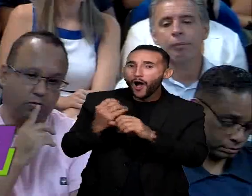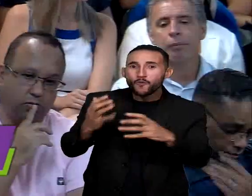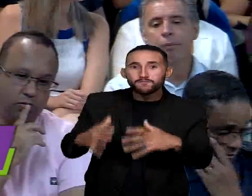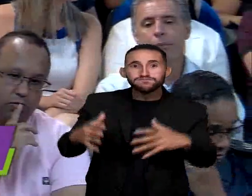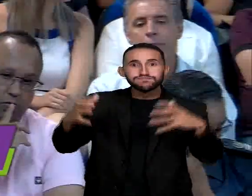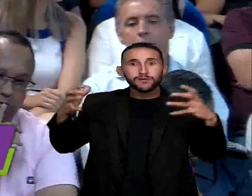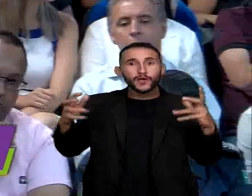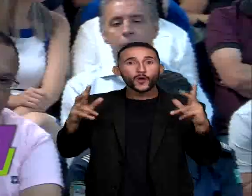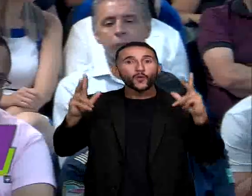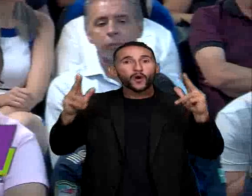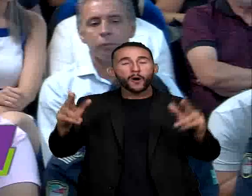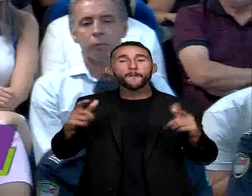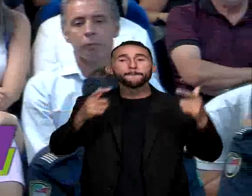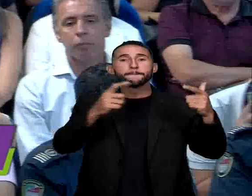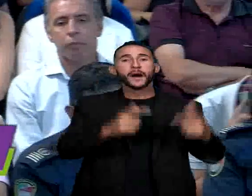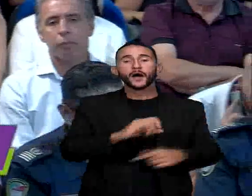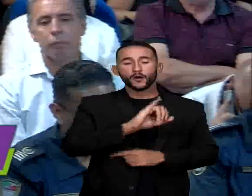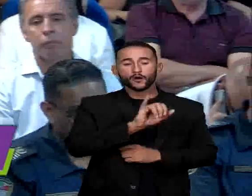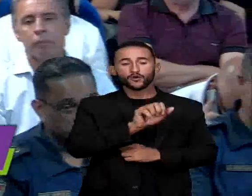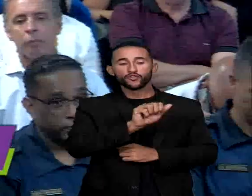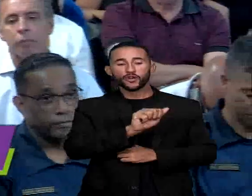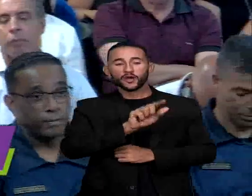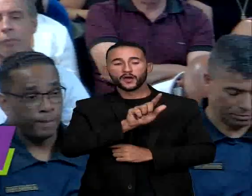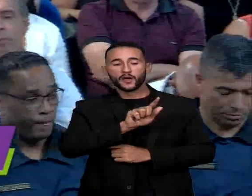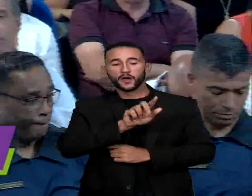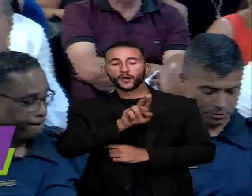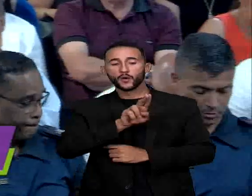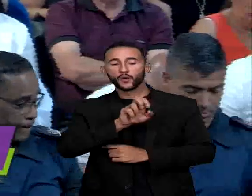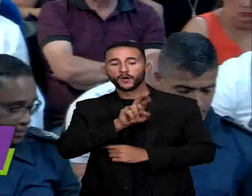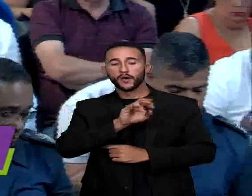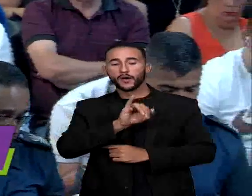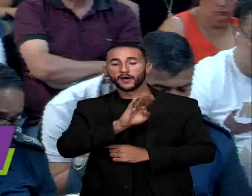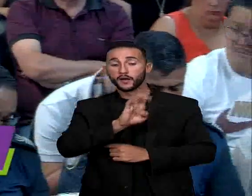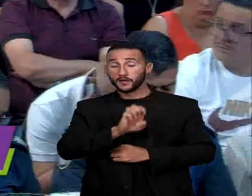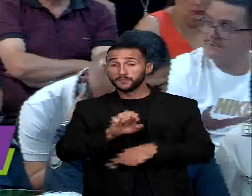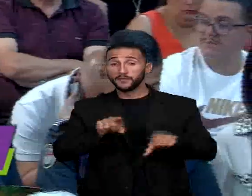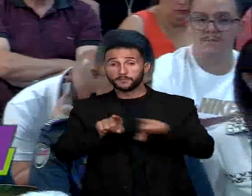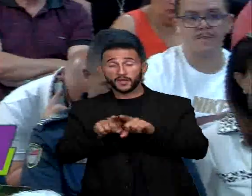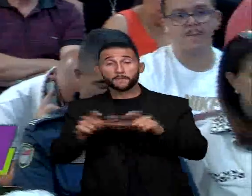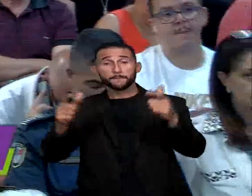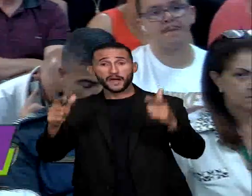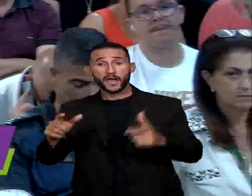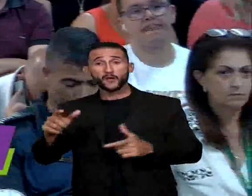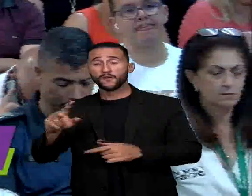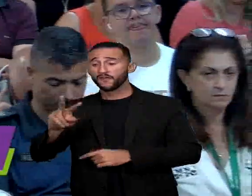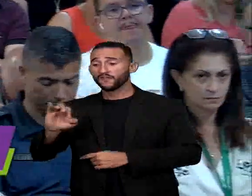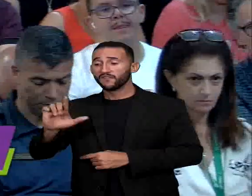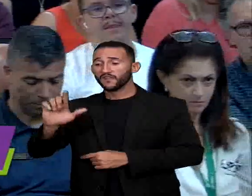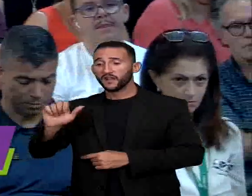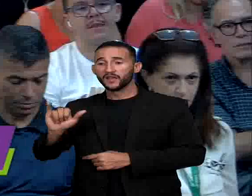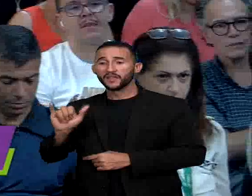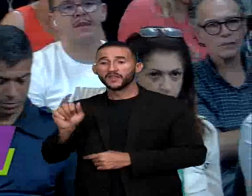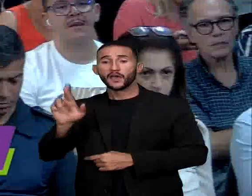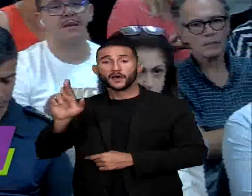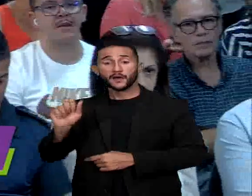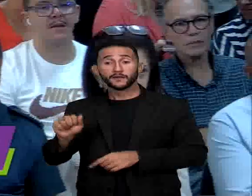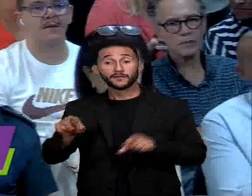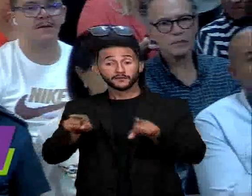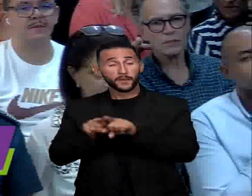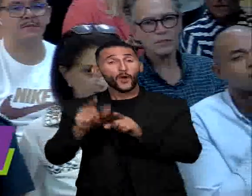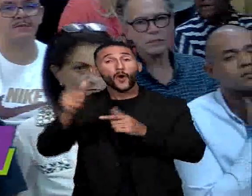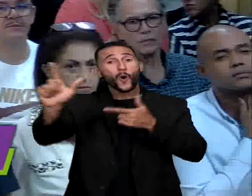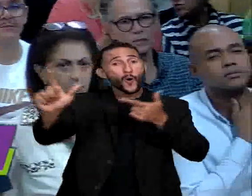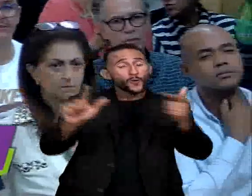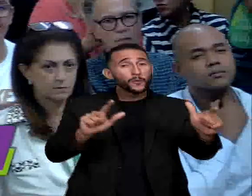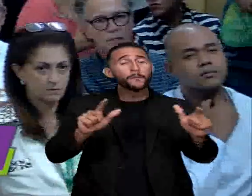gente fez na do Jaguaribe da vilara eh entre tantas outras e a do Piratininga também nesse modal vereadora Ana